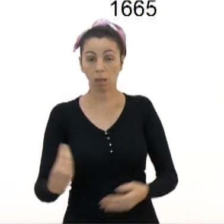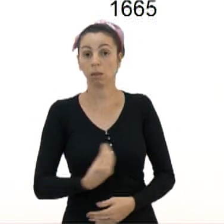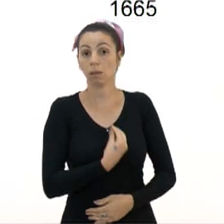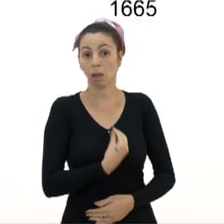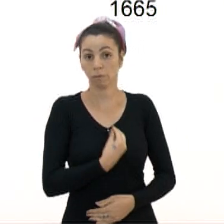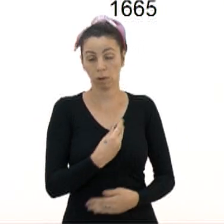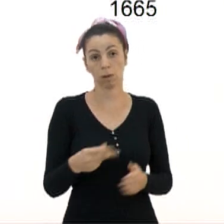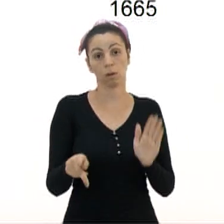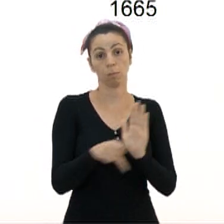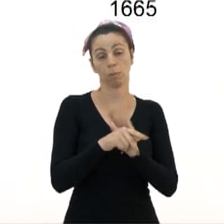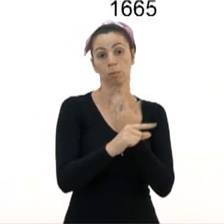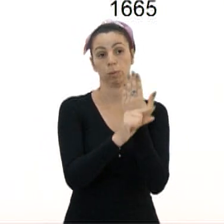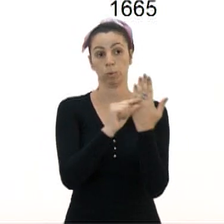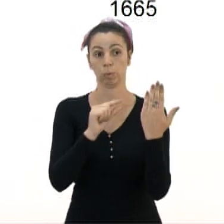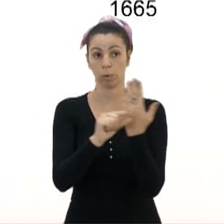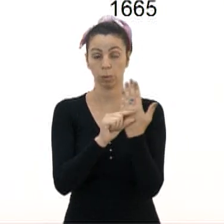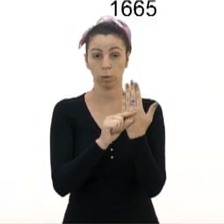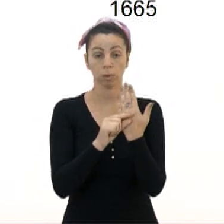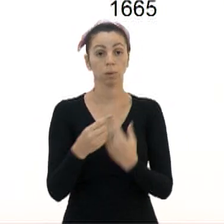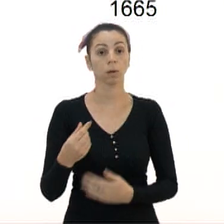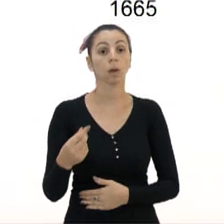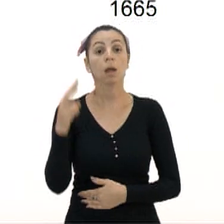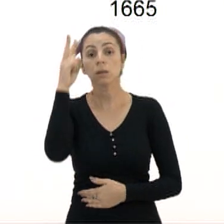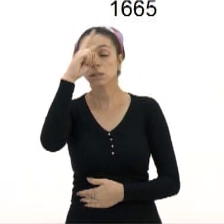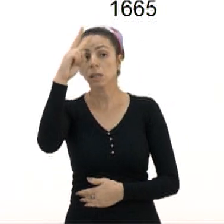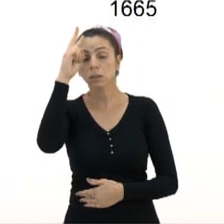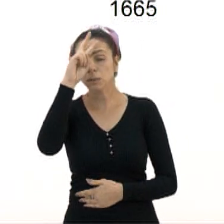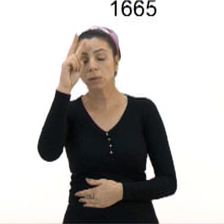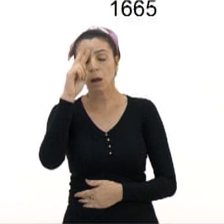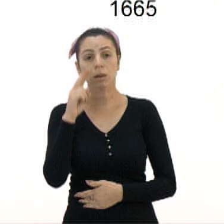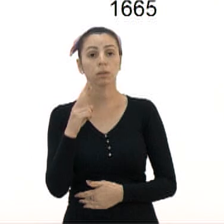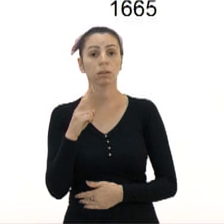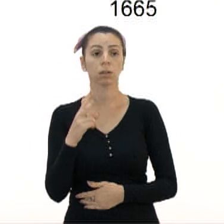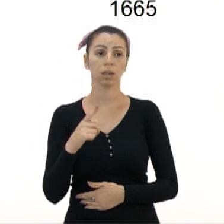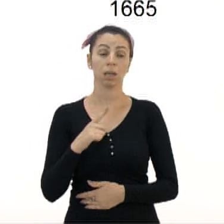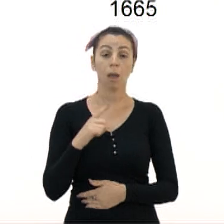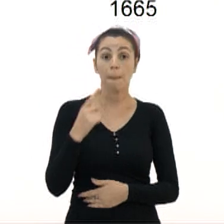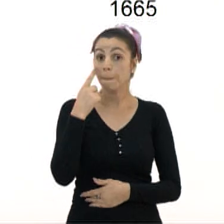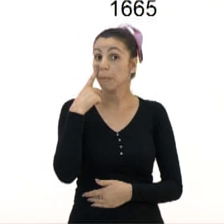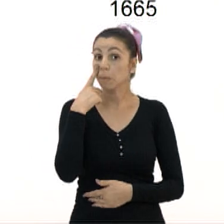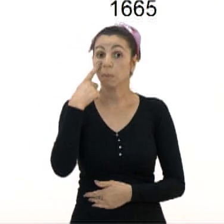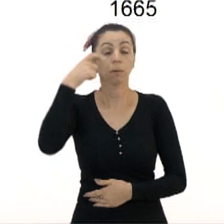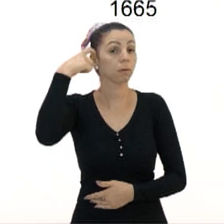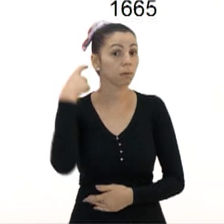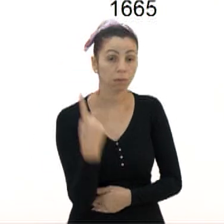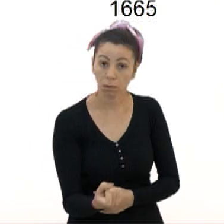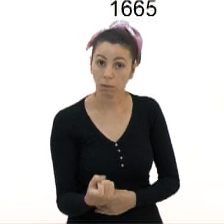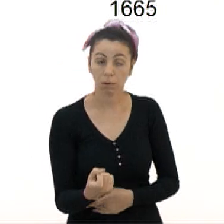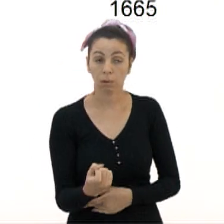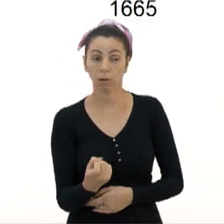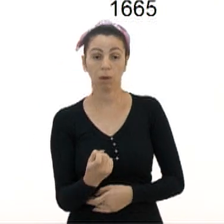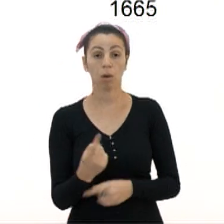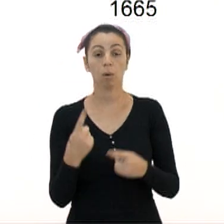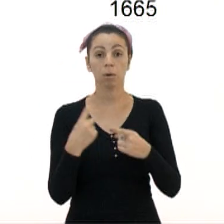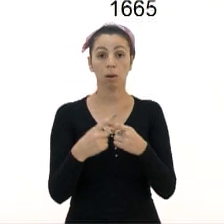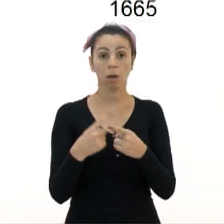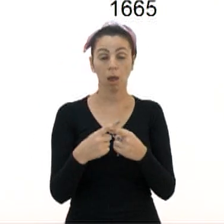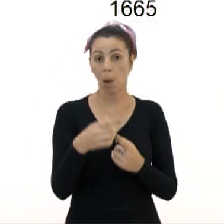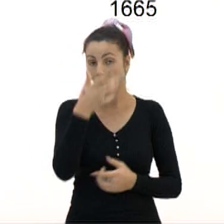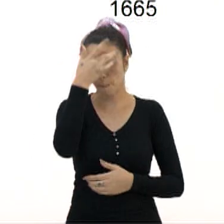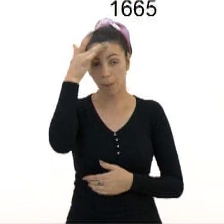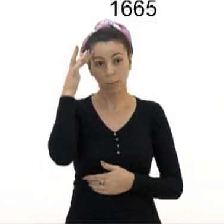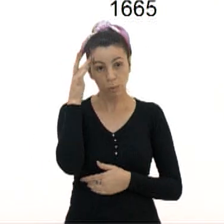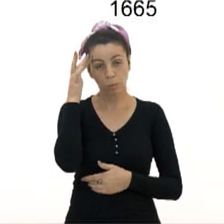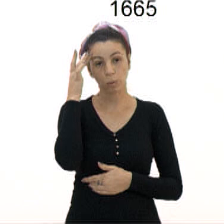verme. Essa história, se tivesse tempo, eu contava. É bem interessante, isso aqui foi retratada uma empregada